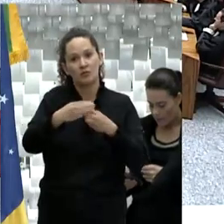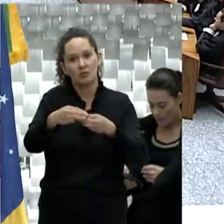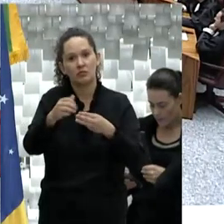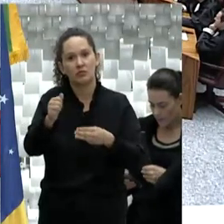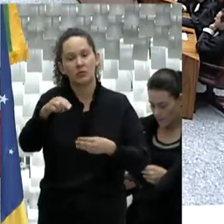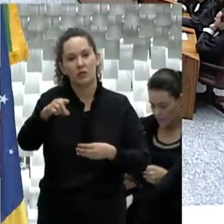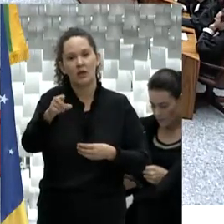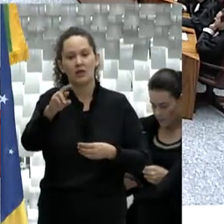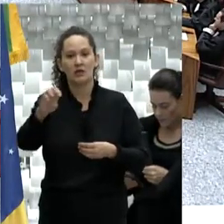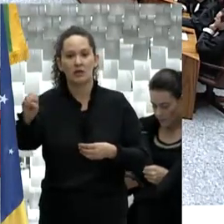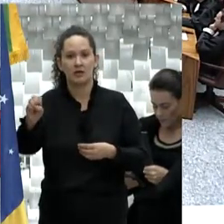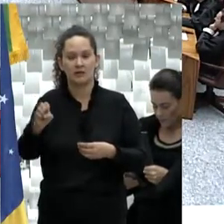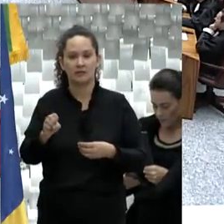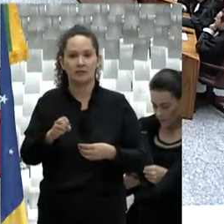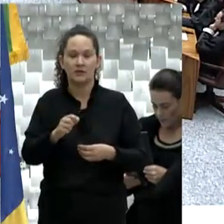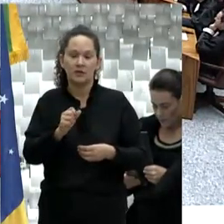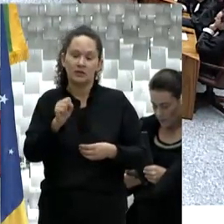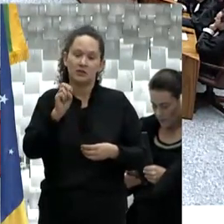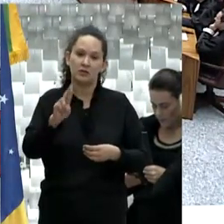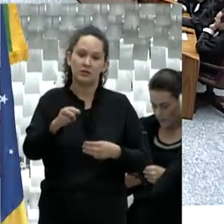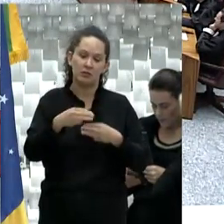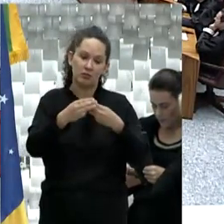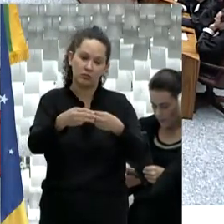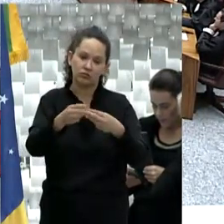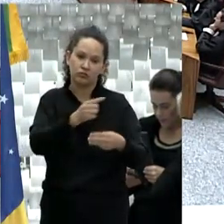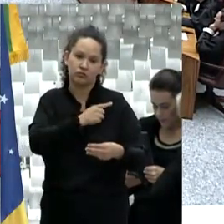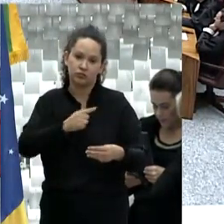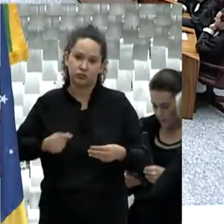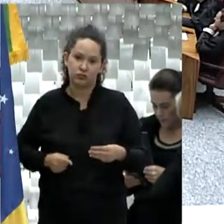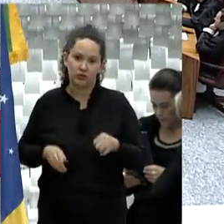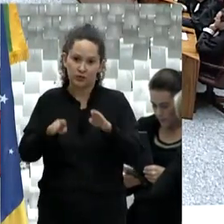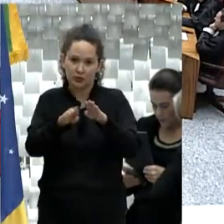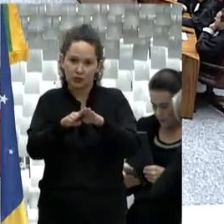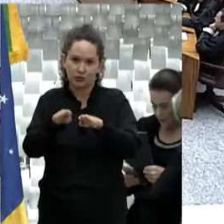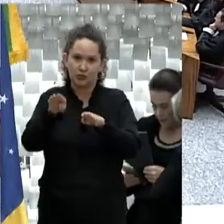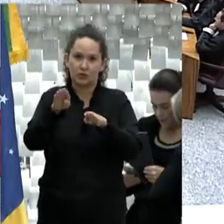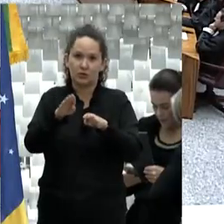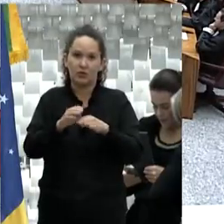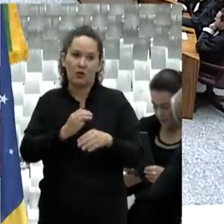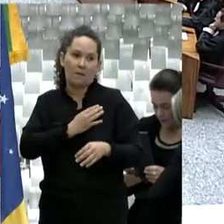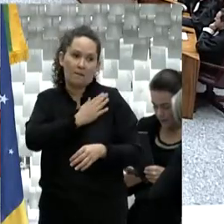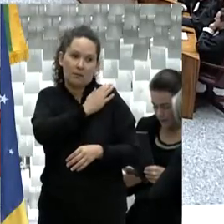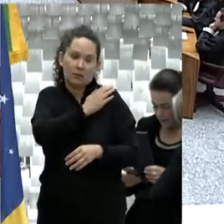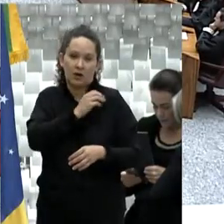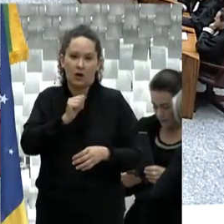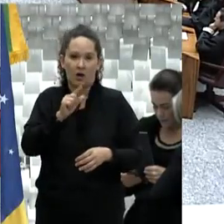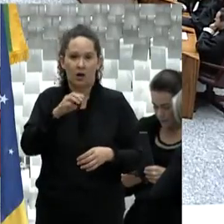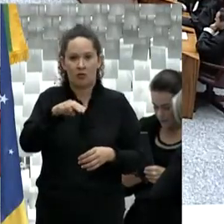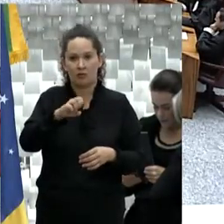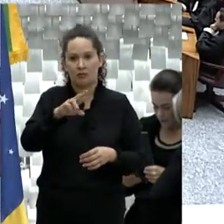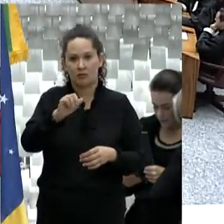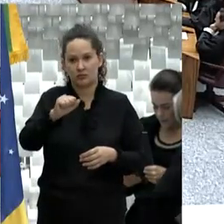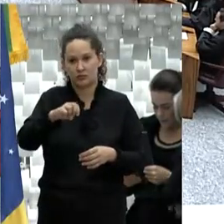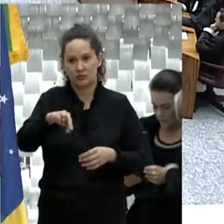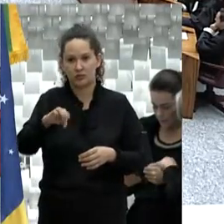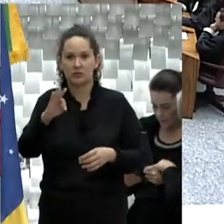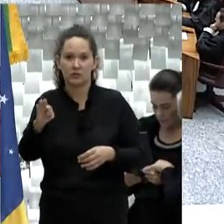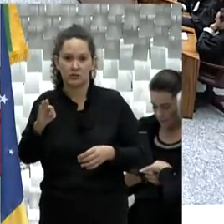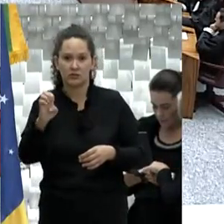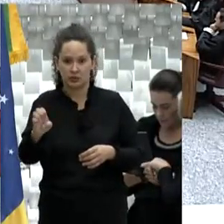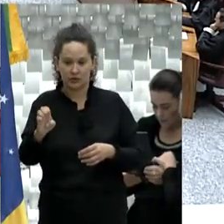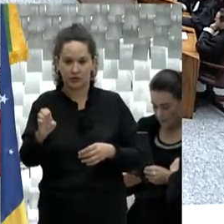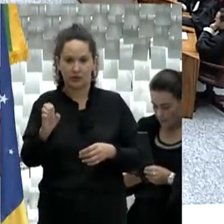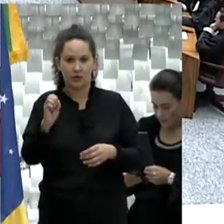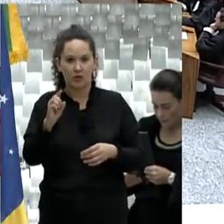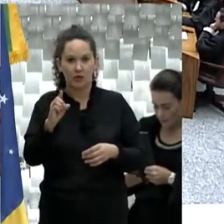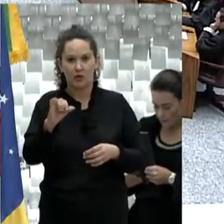Almeida Mendonça. O senhor ministro-presidente do Superior Tribunal Militar, almirante de esquadra, Marcos Vinícius Oliveira